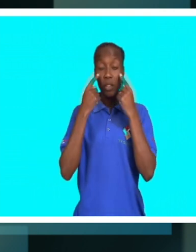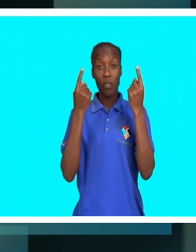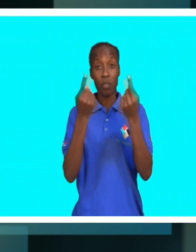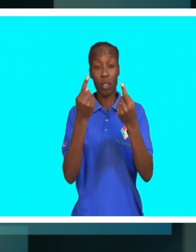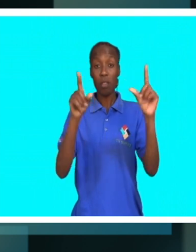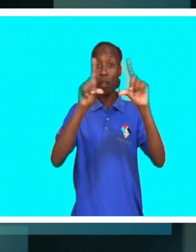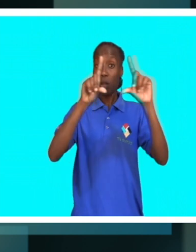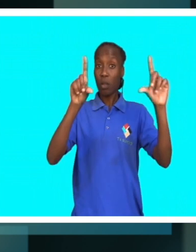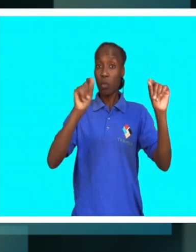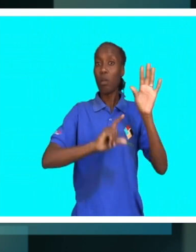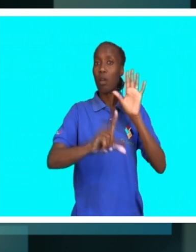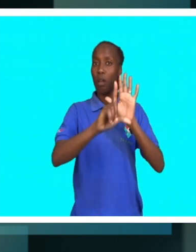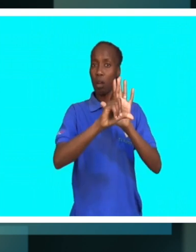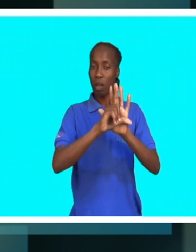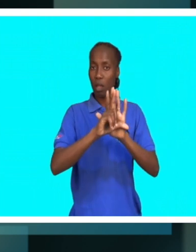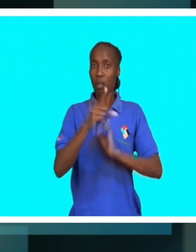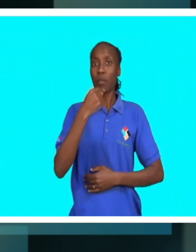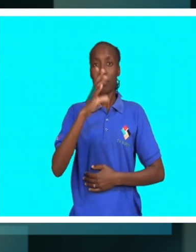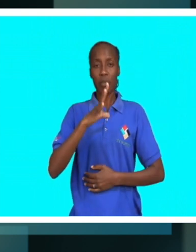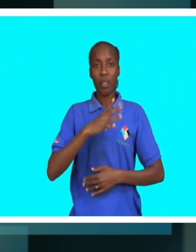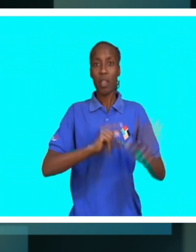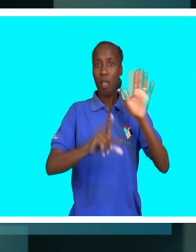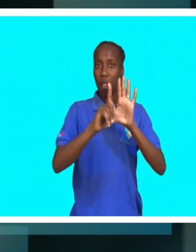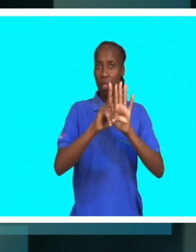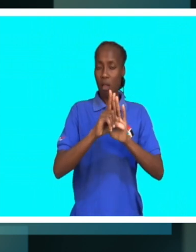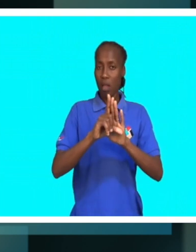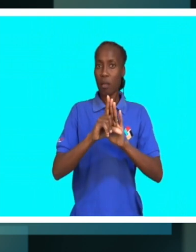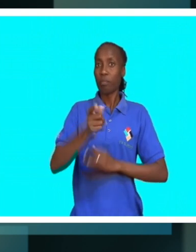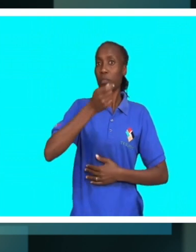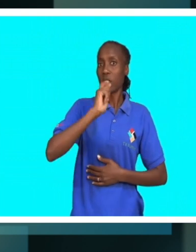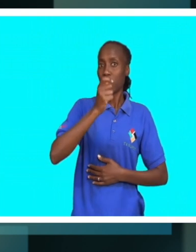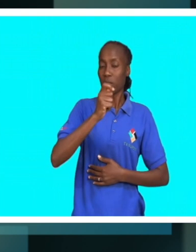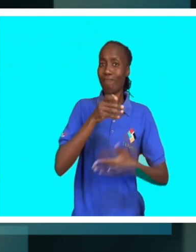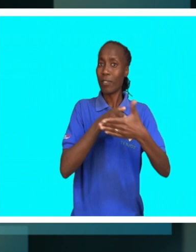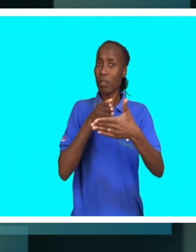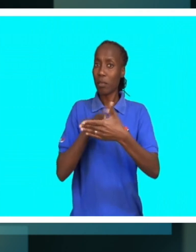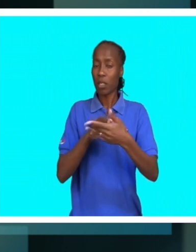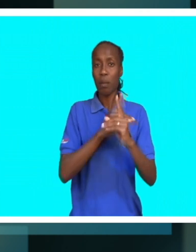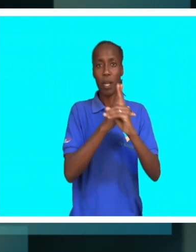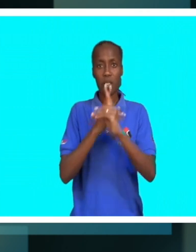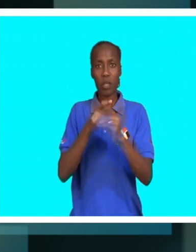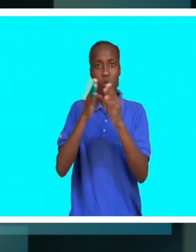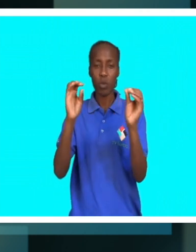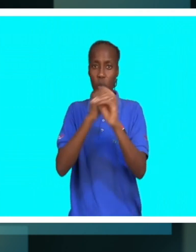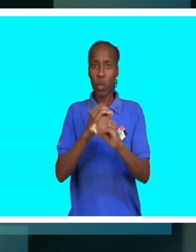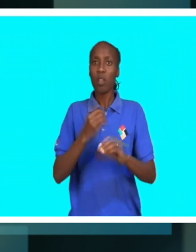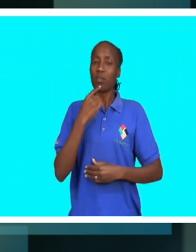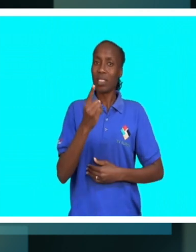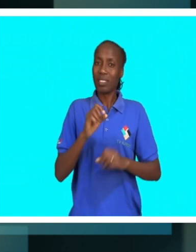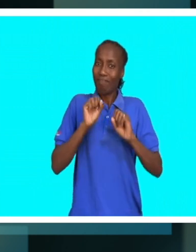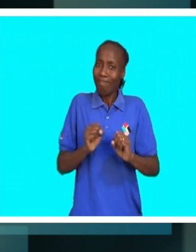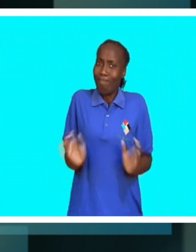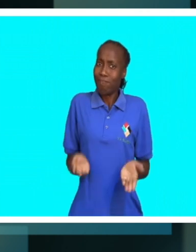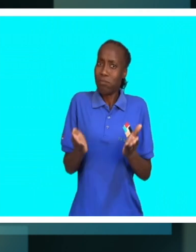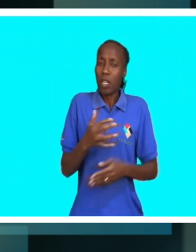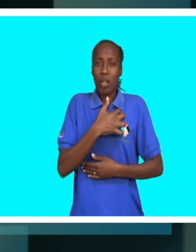Se repararmos para o próprio dispositivo da lei, que é a lei de imprensa, não limita a participação de ninguém, pelo